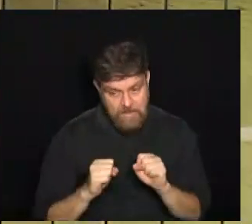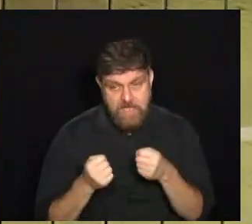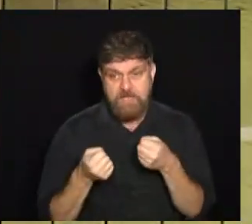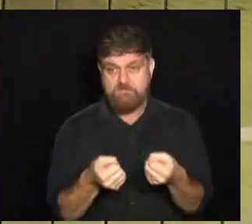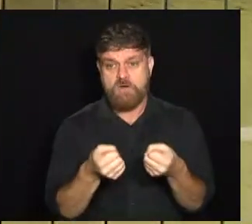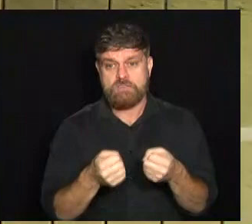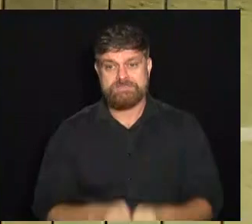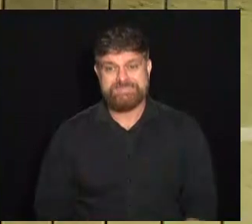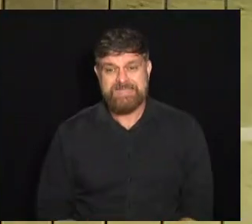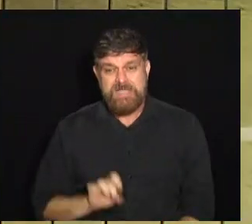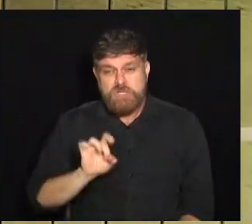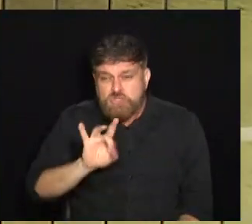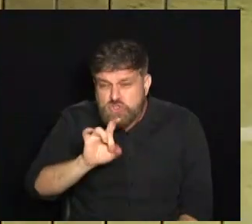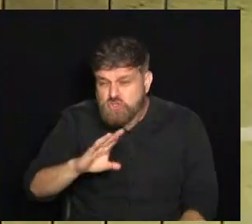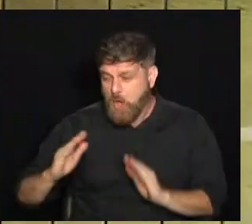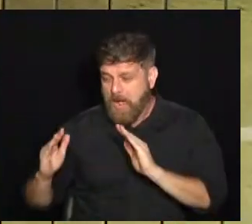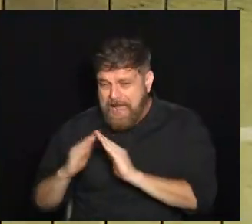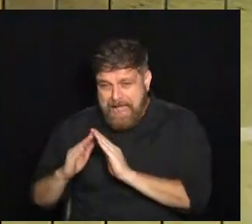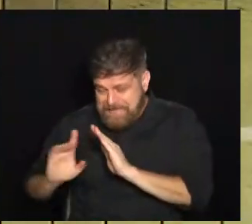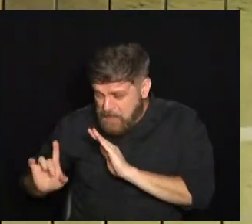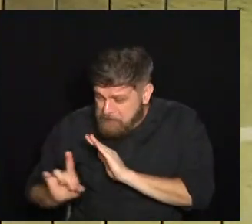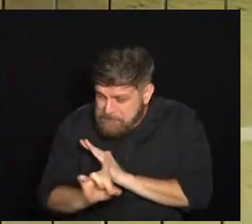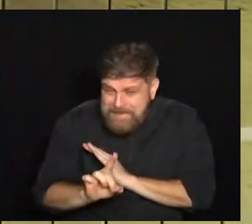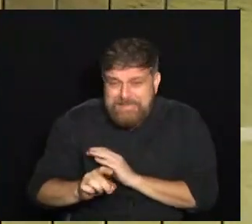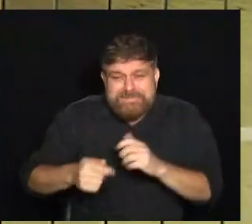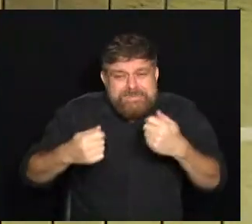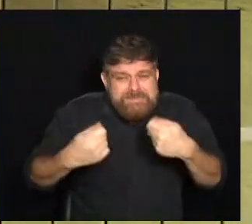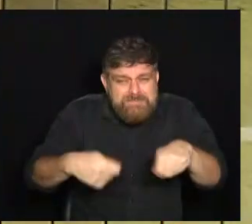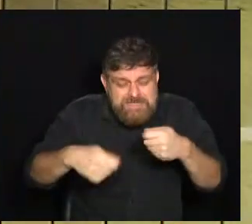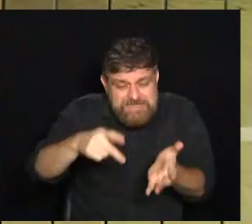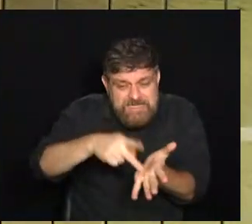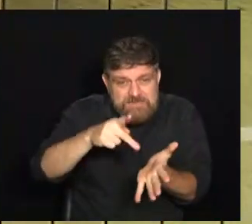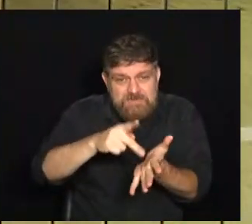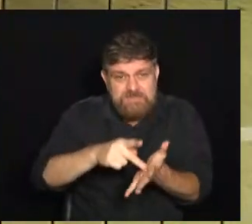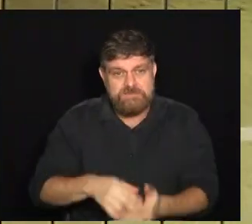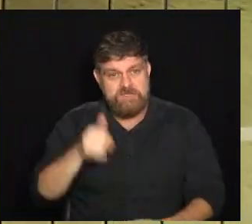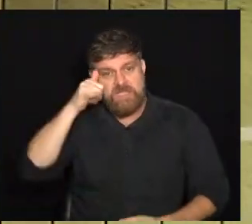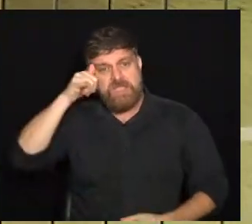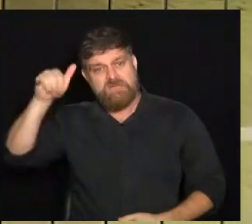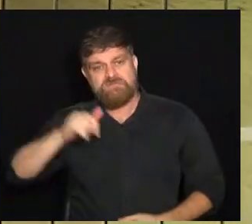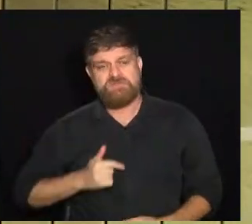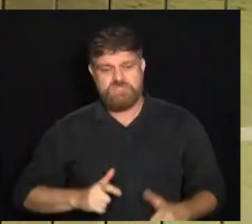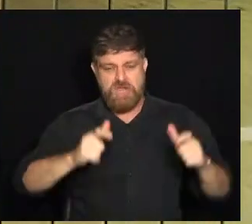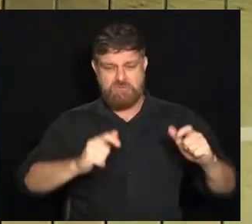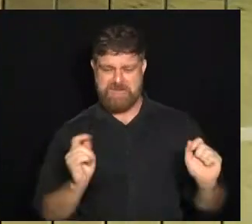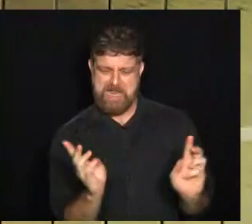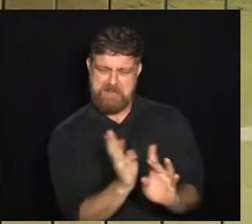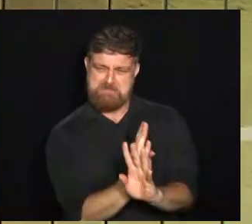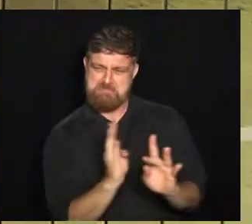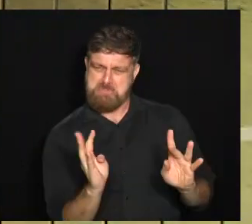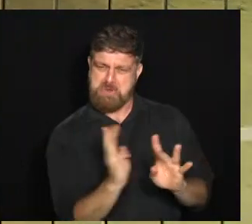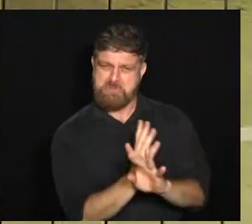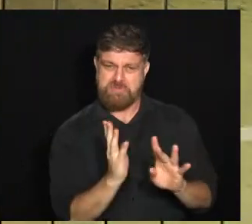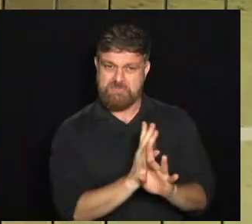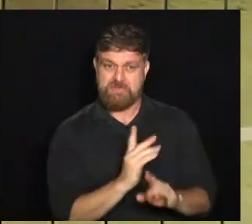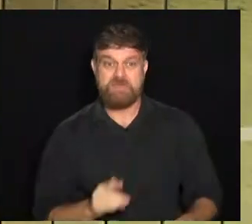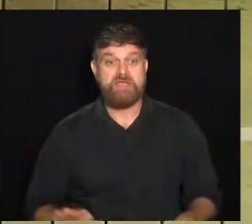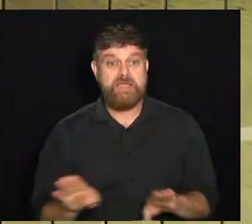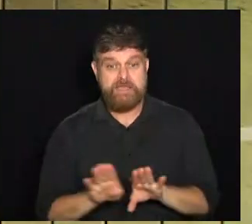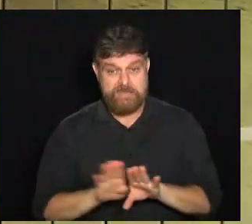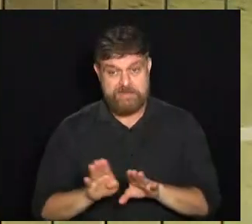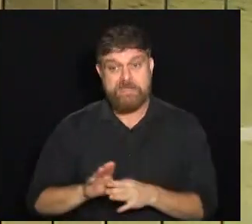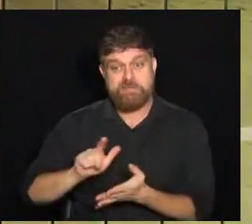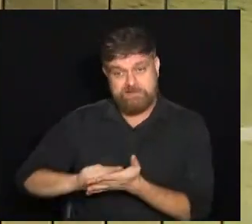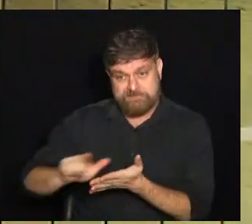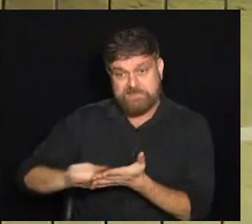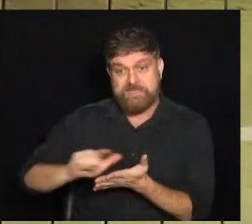Só saia de casa em extrema necessidade. Evite ficar aí em locais com muita gente e reforce os cuidados da